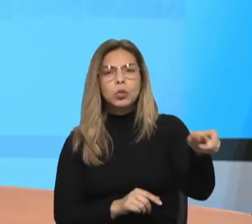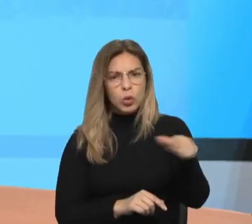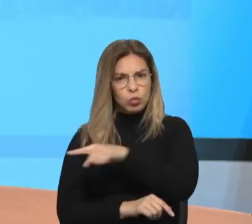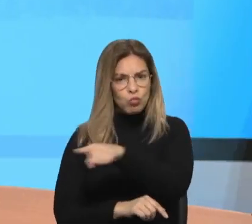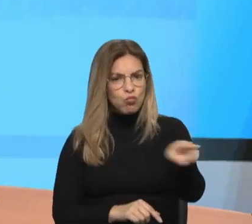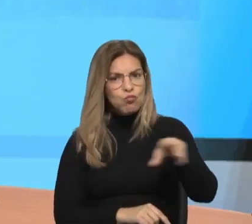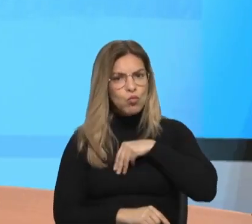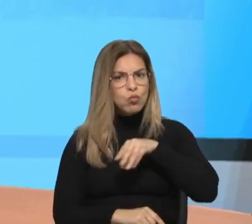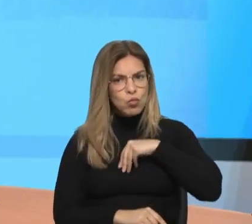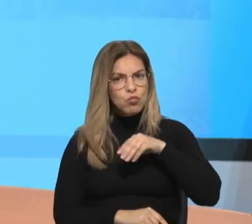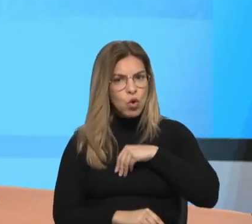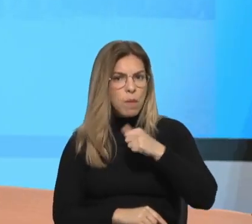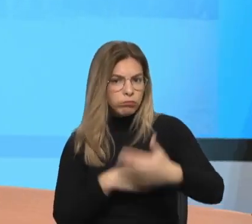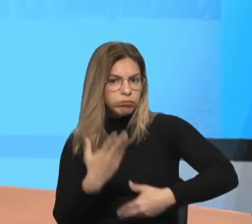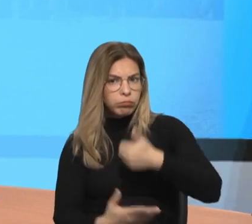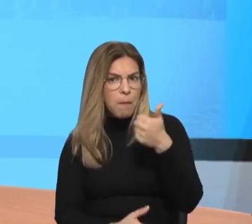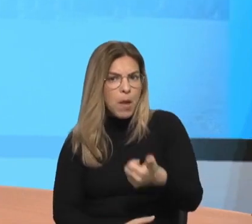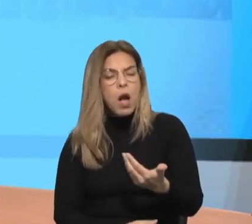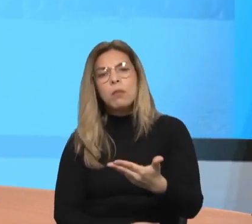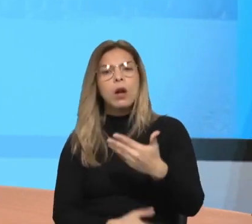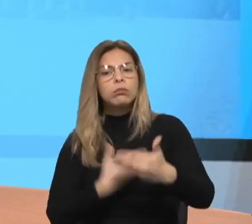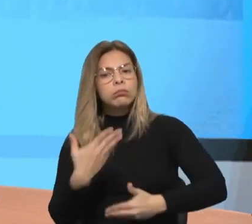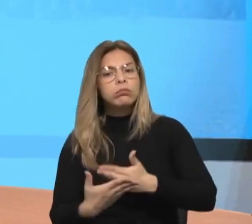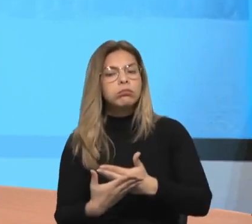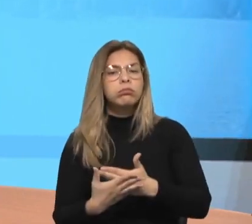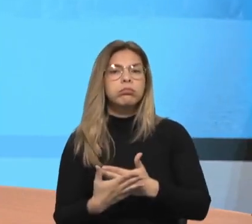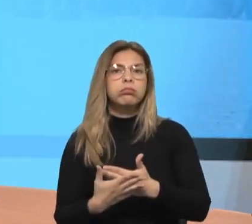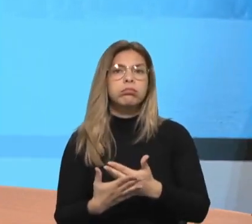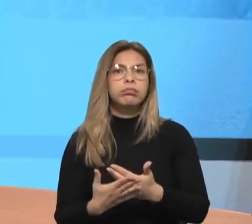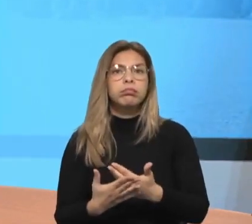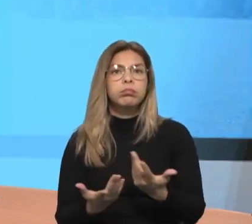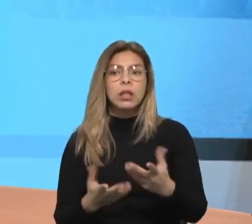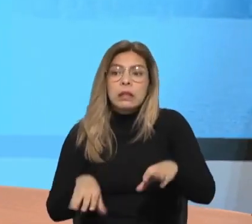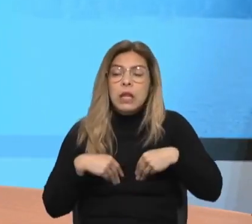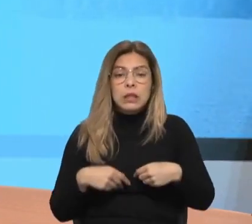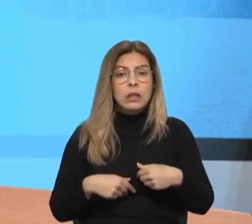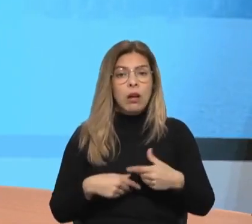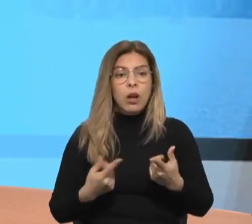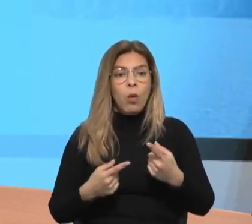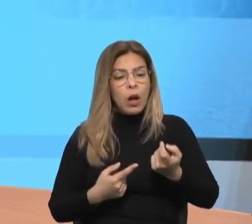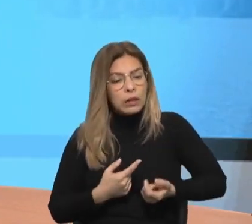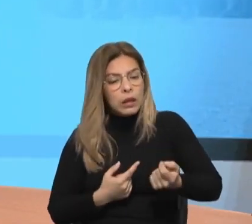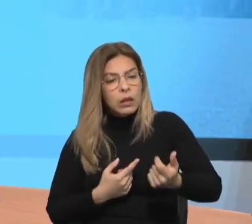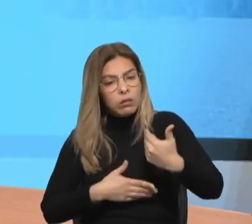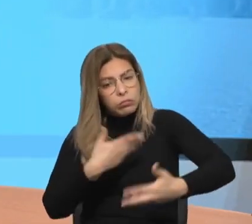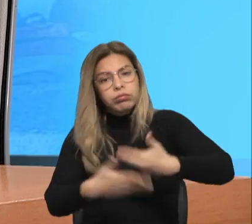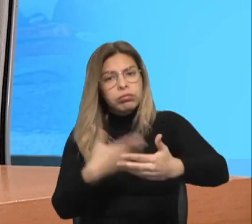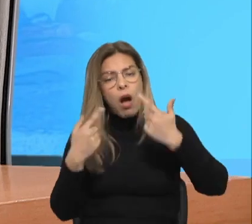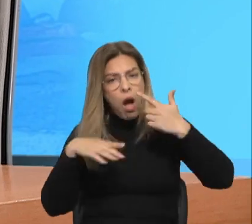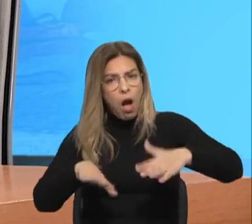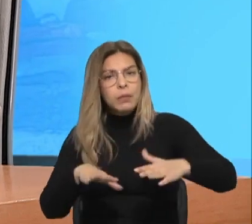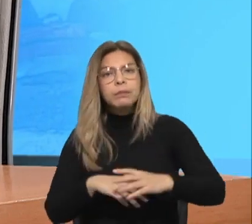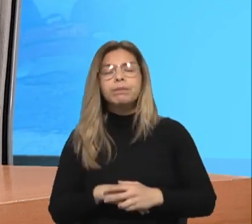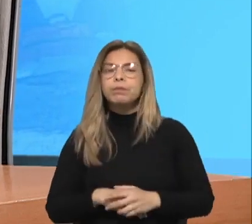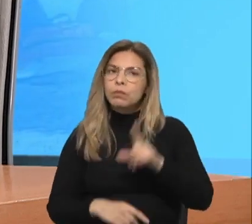sua experiência, para que, de facto, este processo esteja sempre permanentemente em curso? É muito bonito